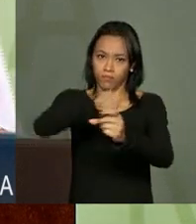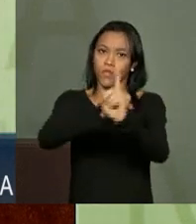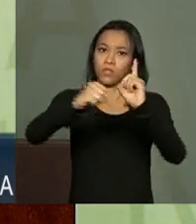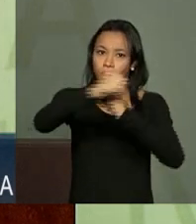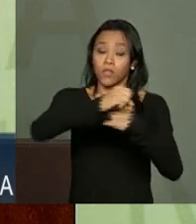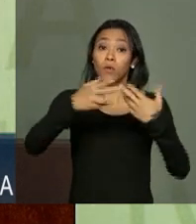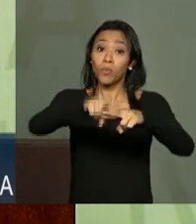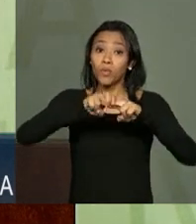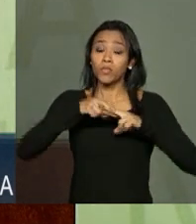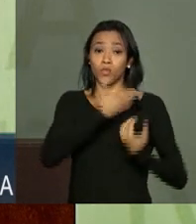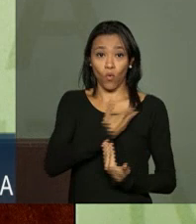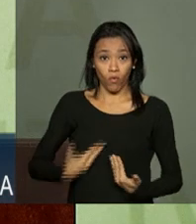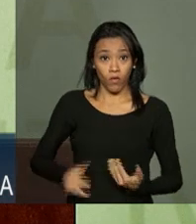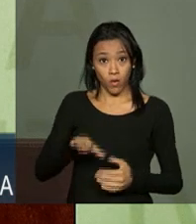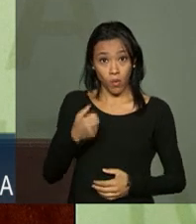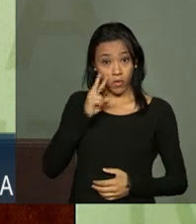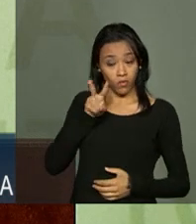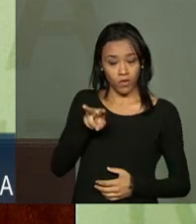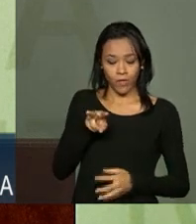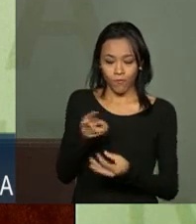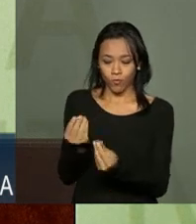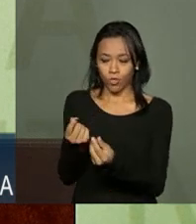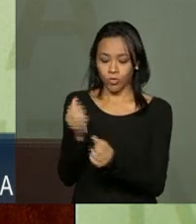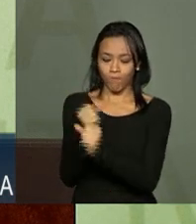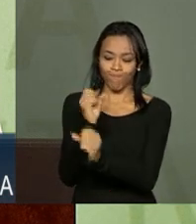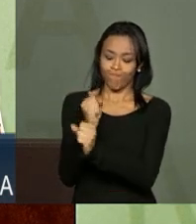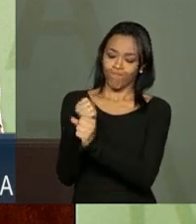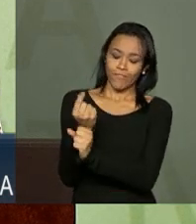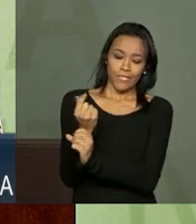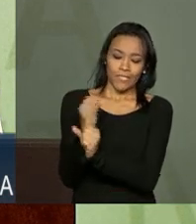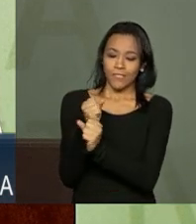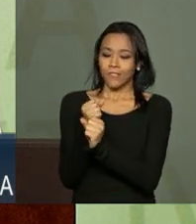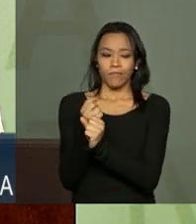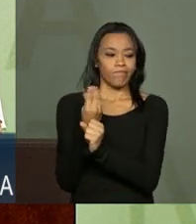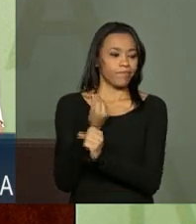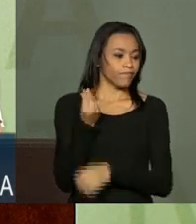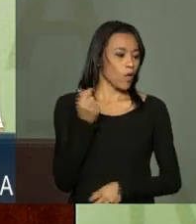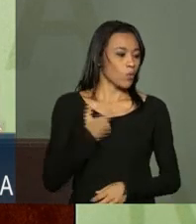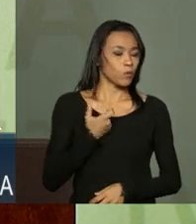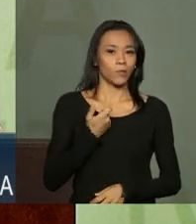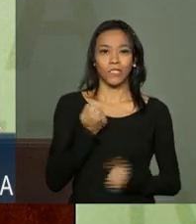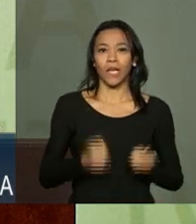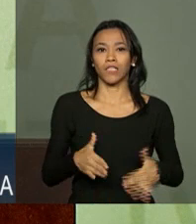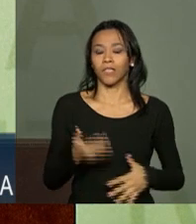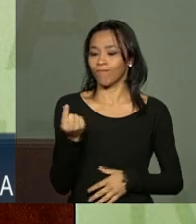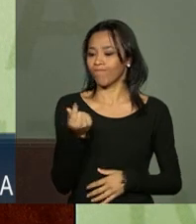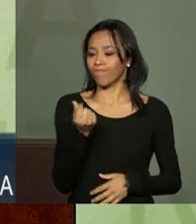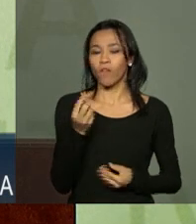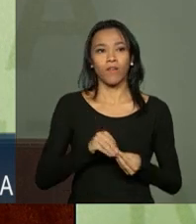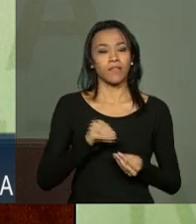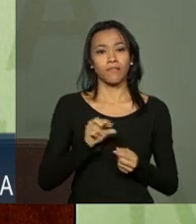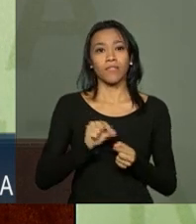um governo, quando olha o seu orçamento, tem de dizer aonde vai gastar, o que